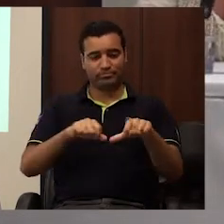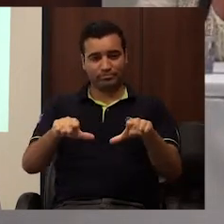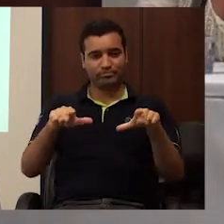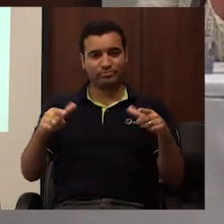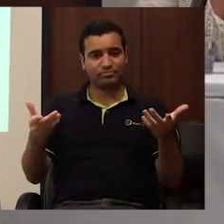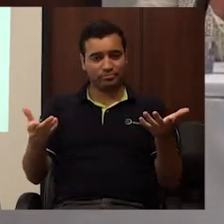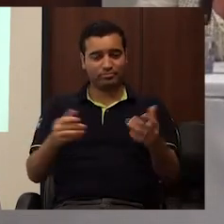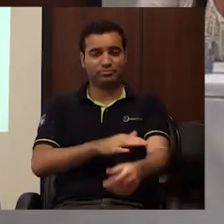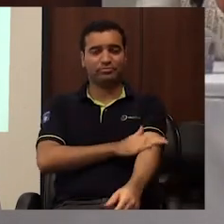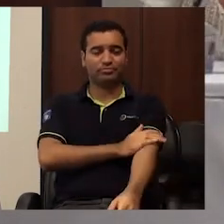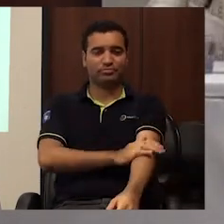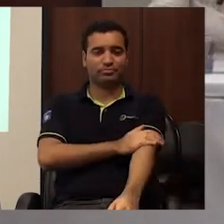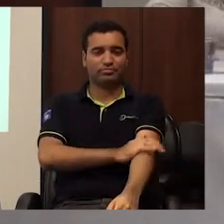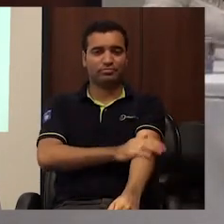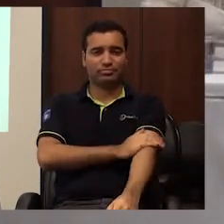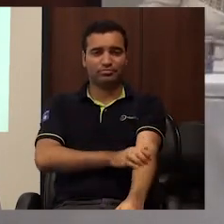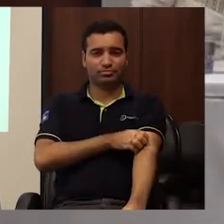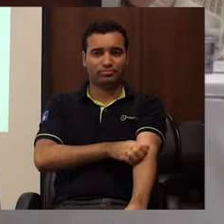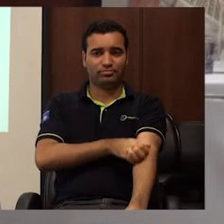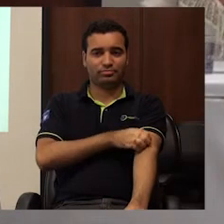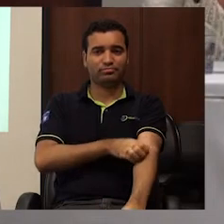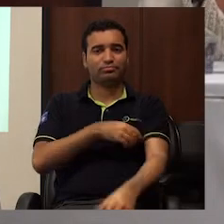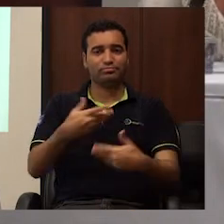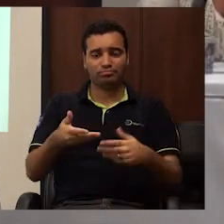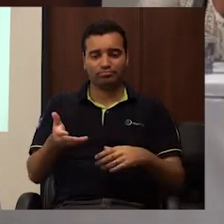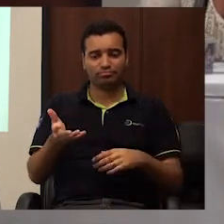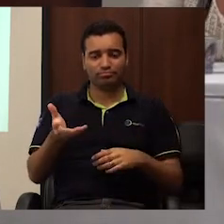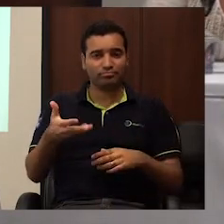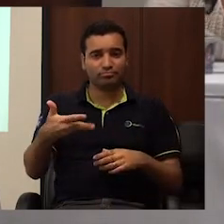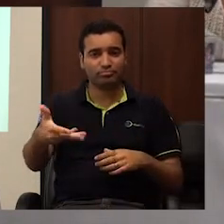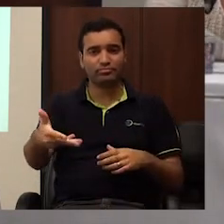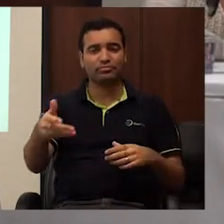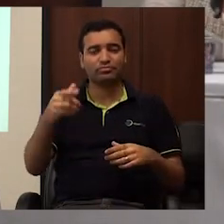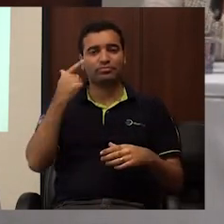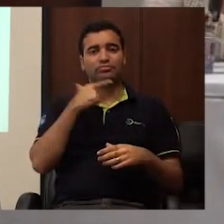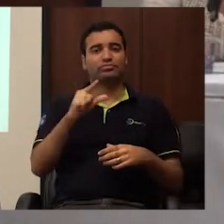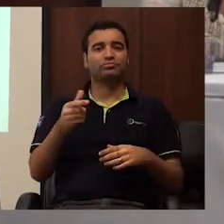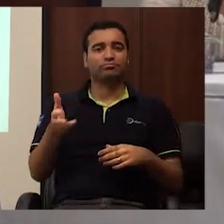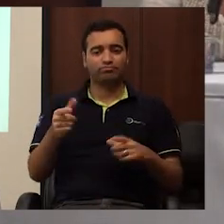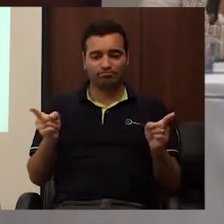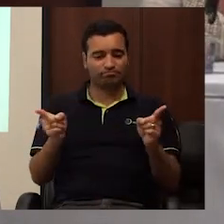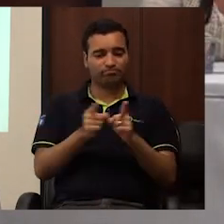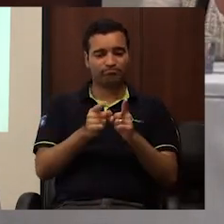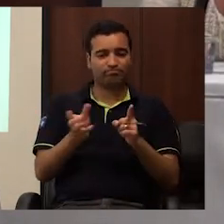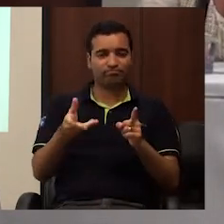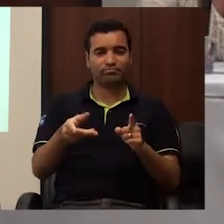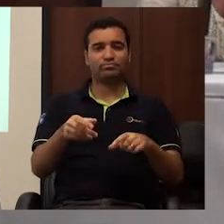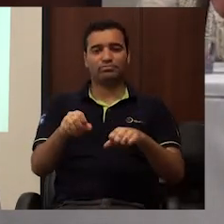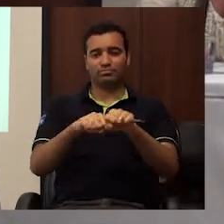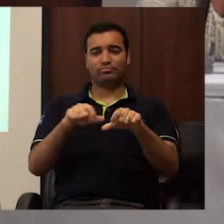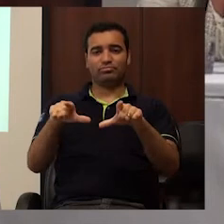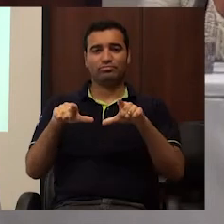formados, né? Então, aligeirou-se, né, de certa forma, a formação